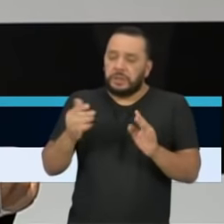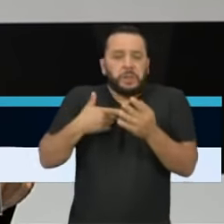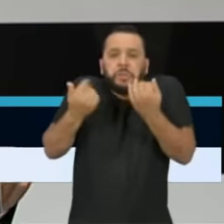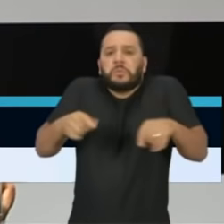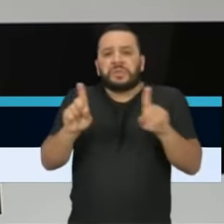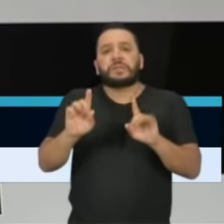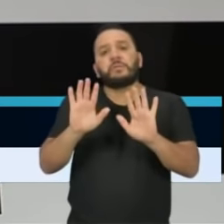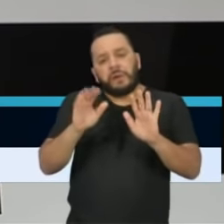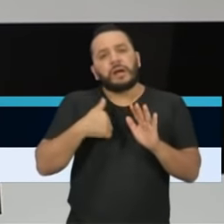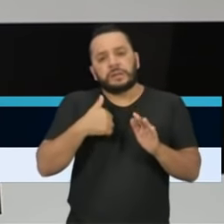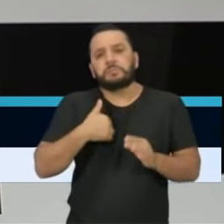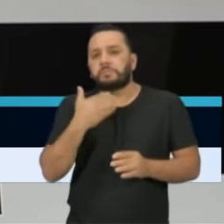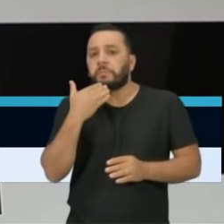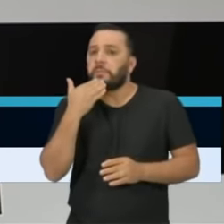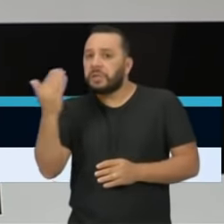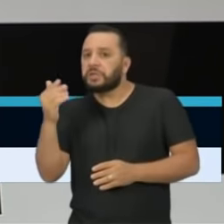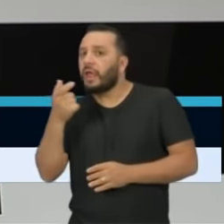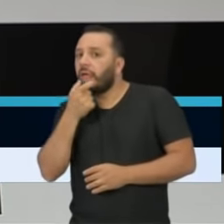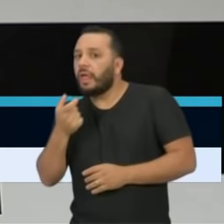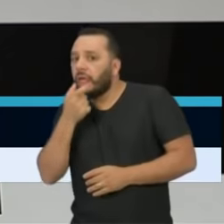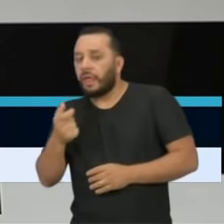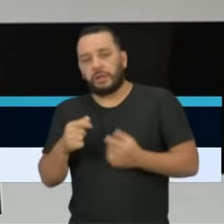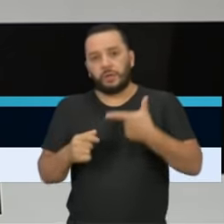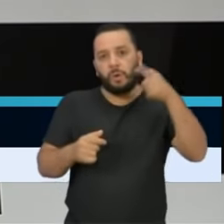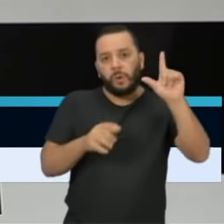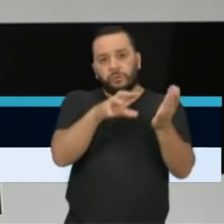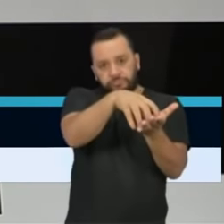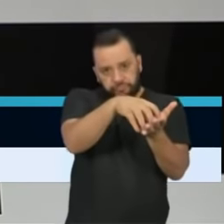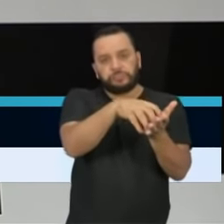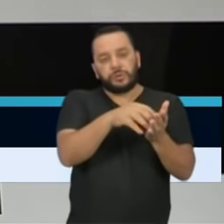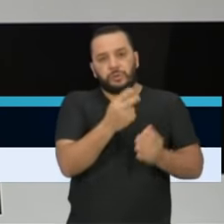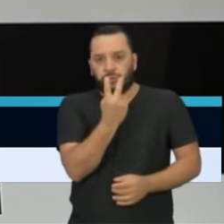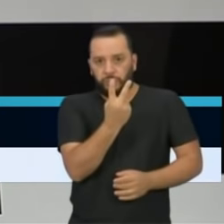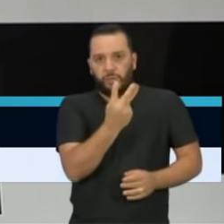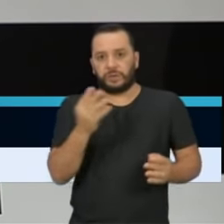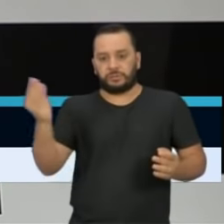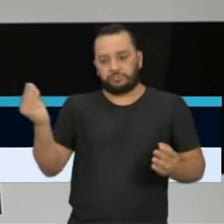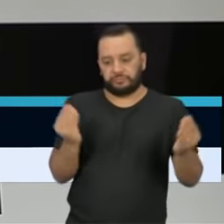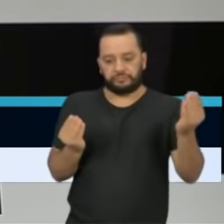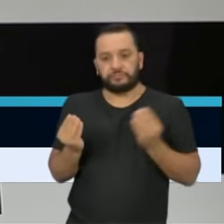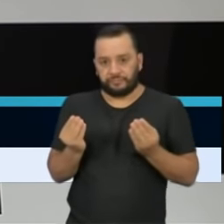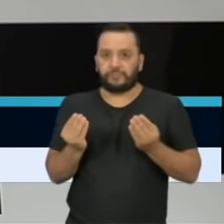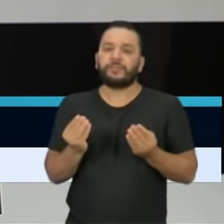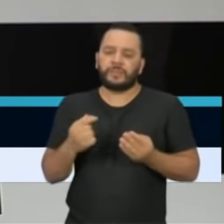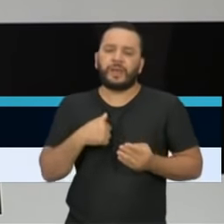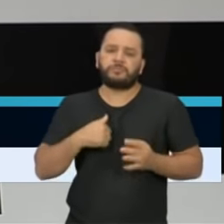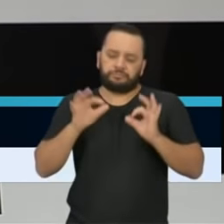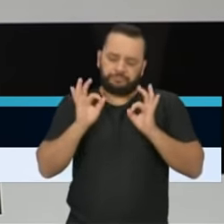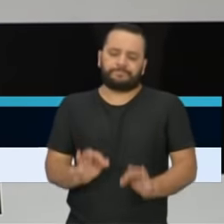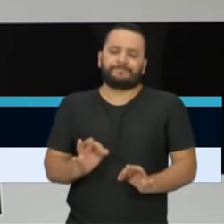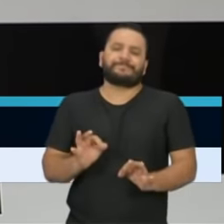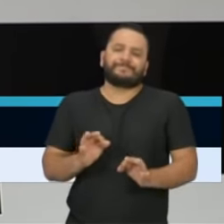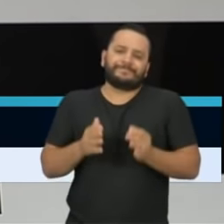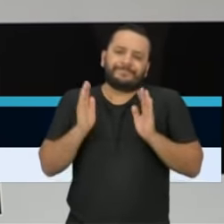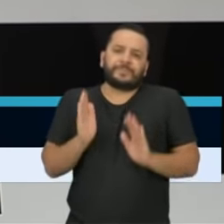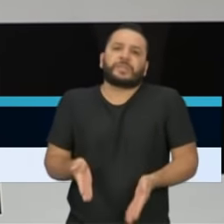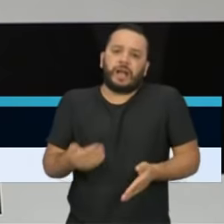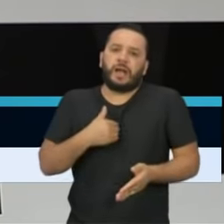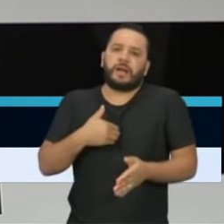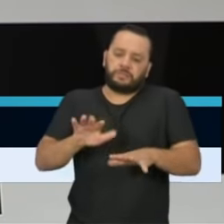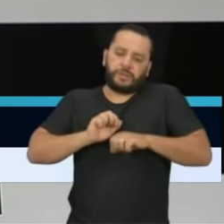logo possamos tê-lo em mãos. E amanhã, tendo a convicção de que o resultado será negativo, como foi o do teste,